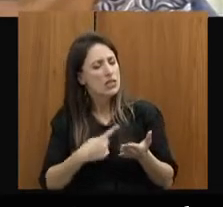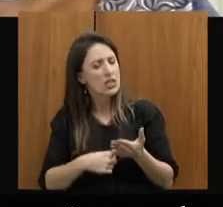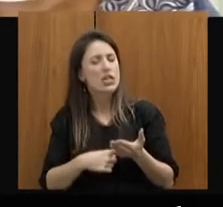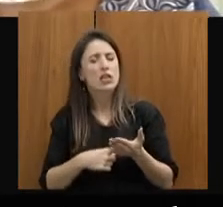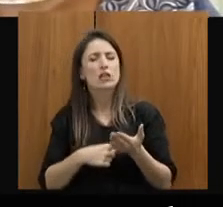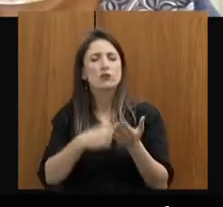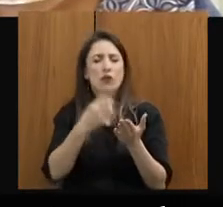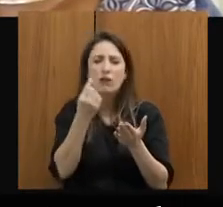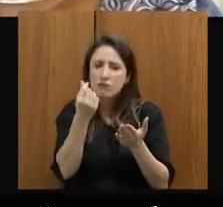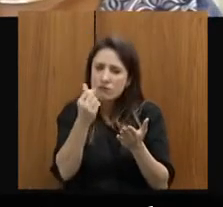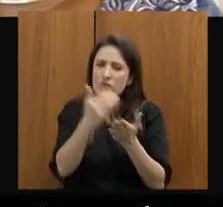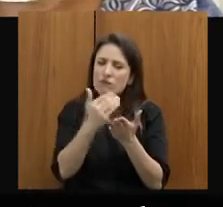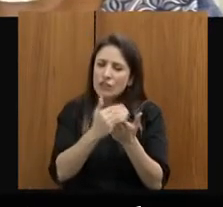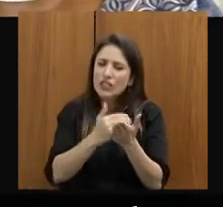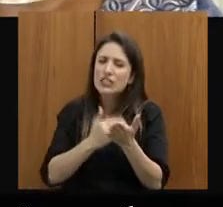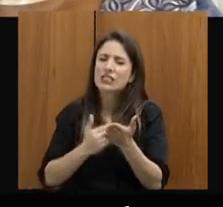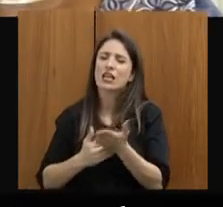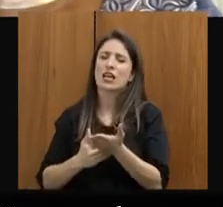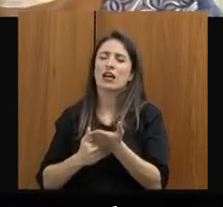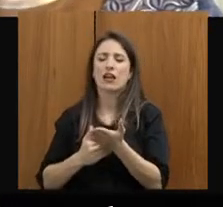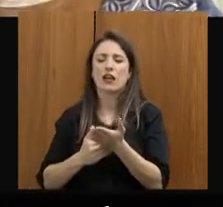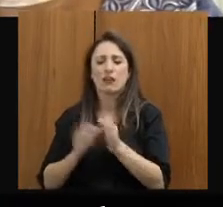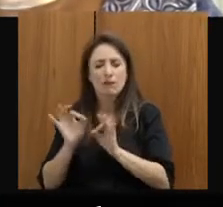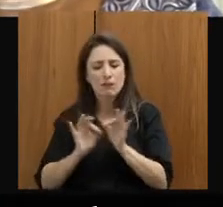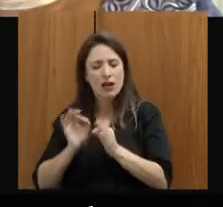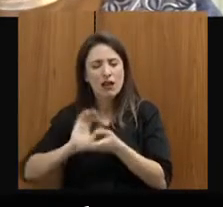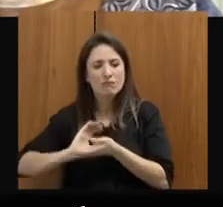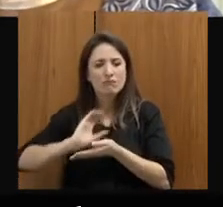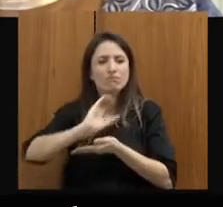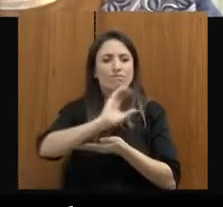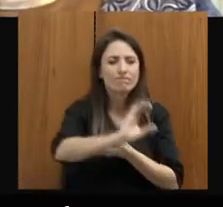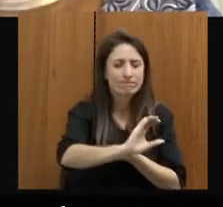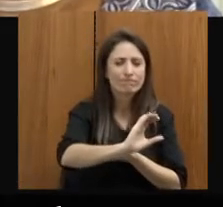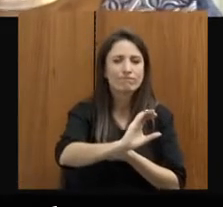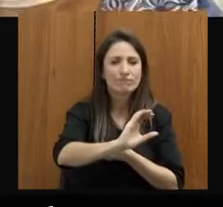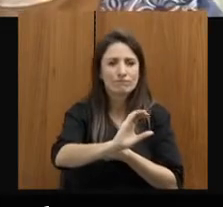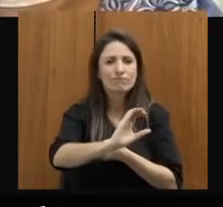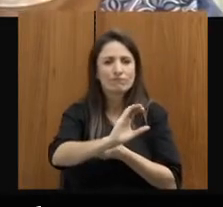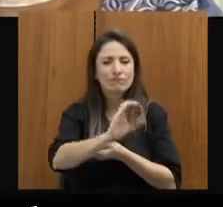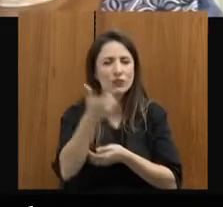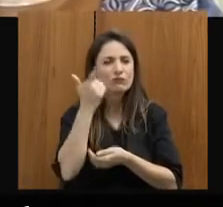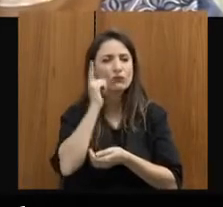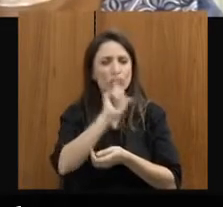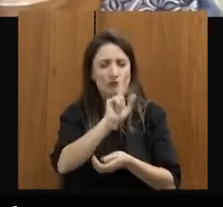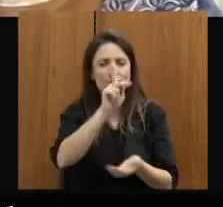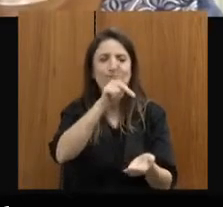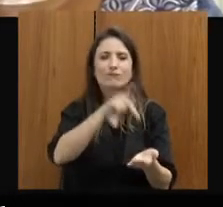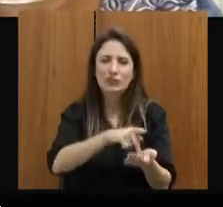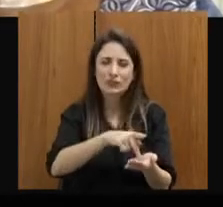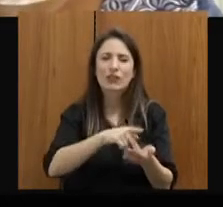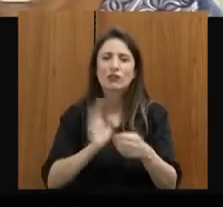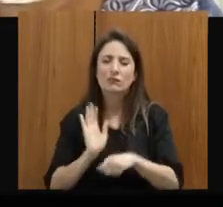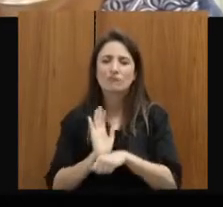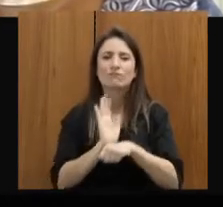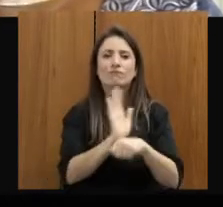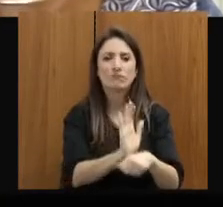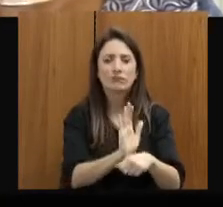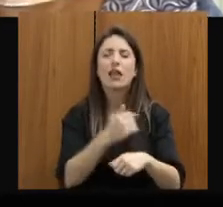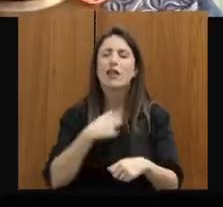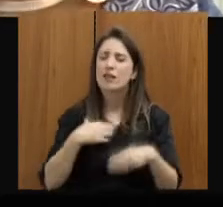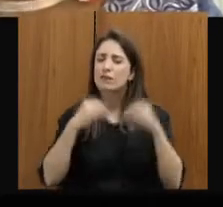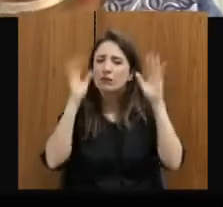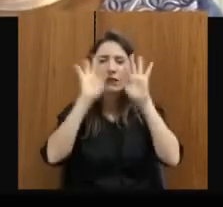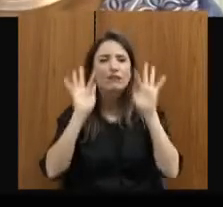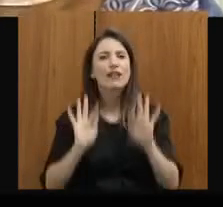Concretas e para que realmente possa ser efetivado e eu fico muito feliz em